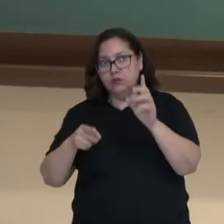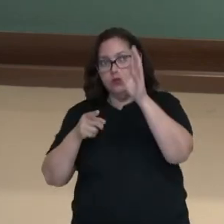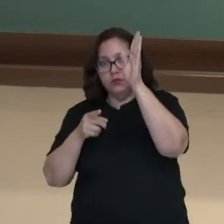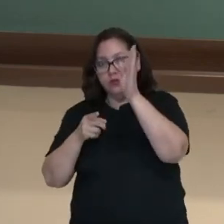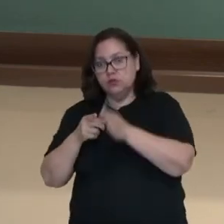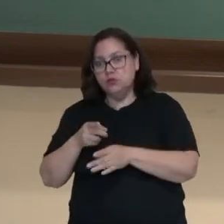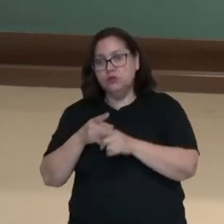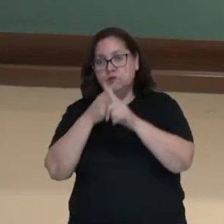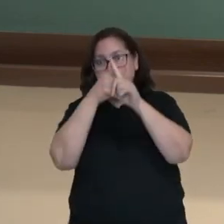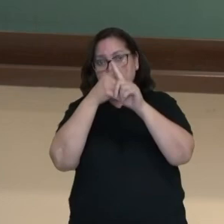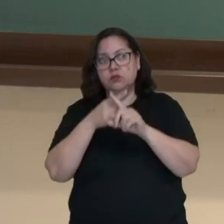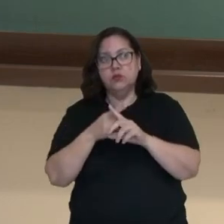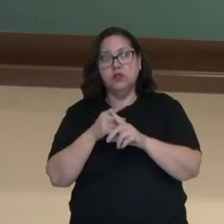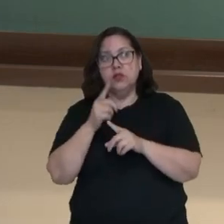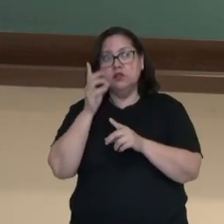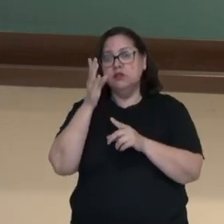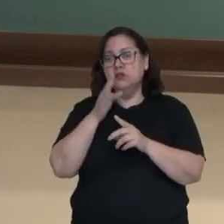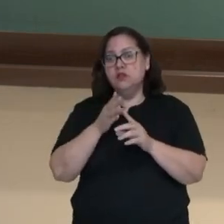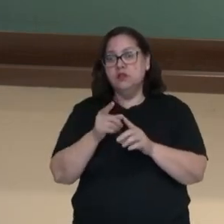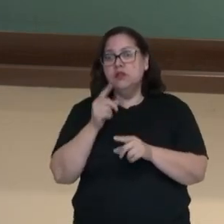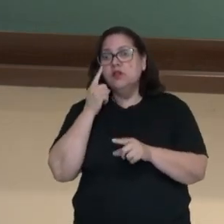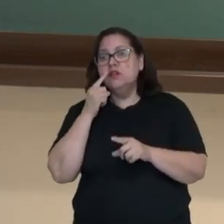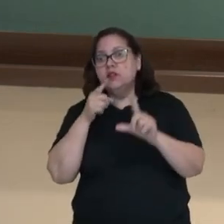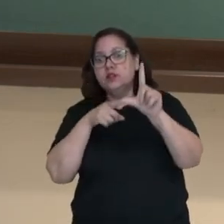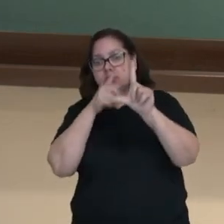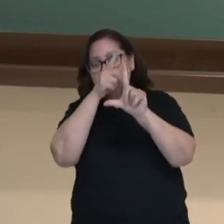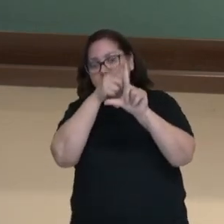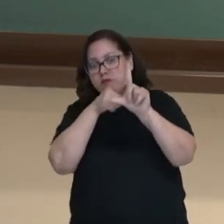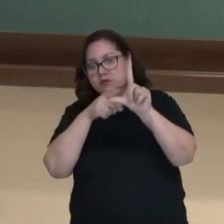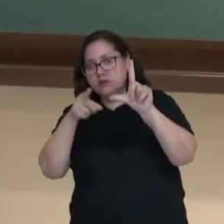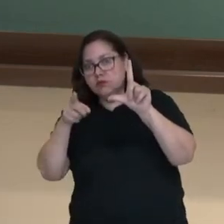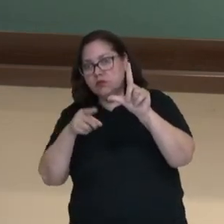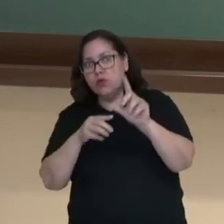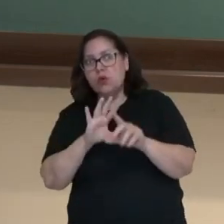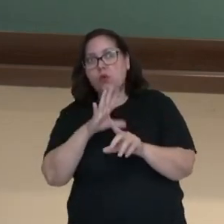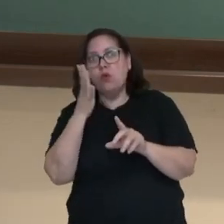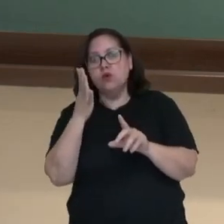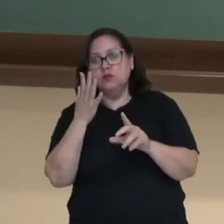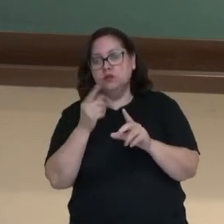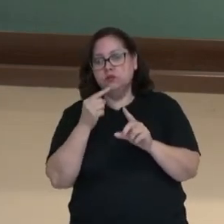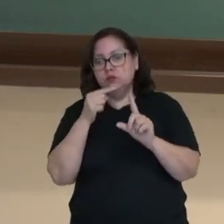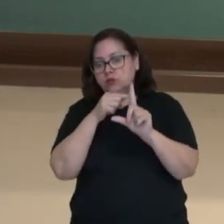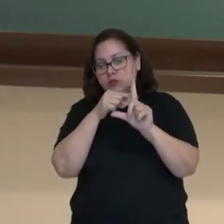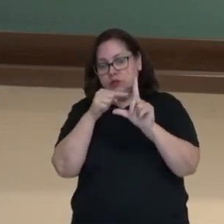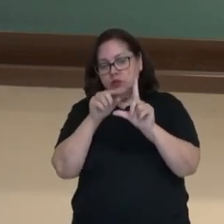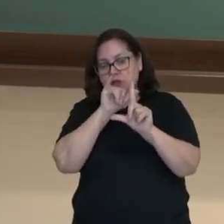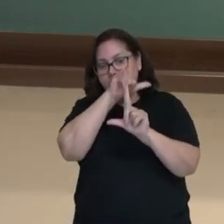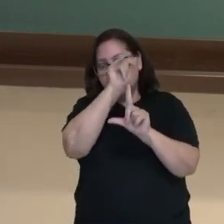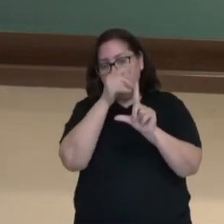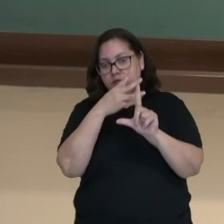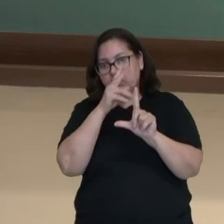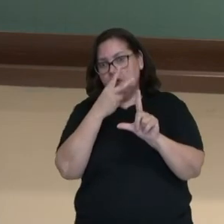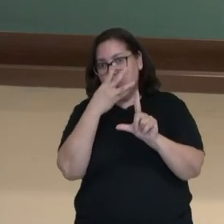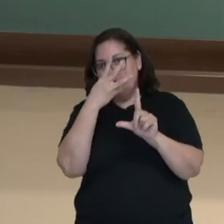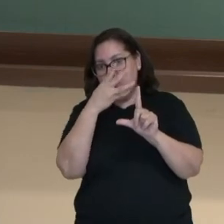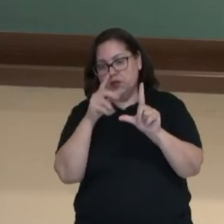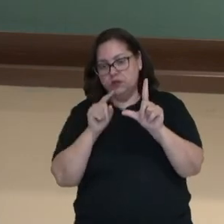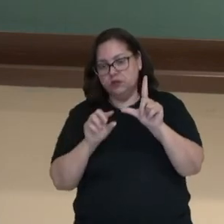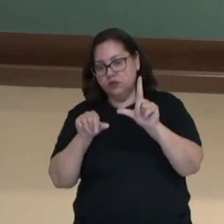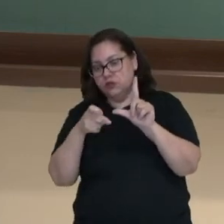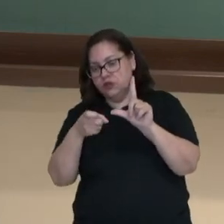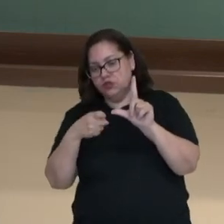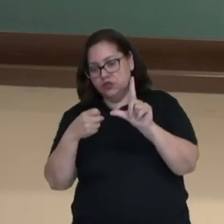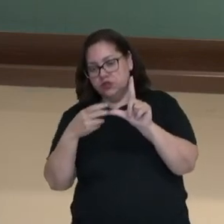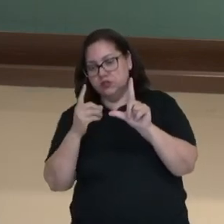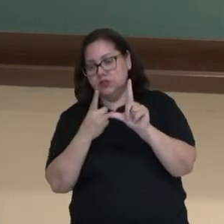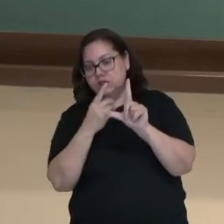cruzam. Essa é a verificação geométrica de que quando y vale 4, x tem